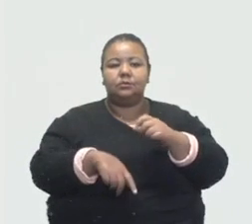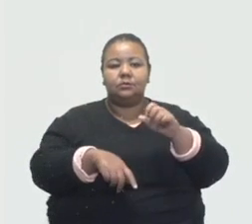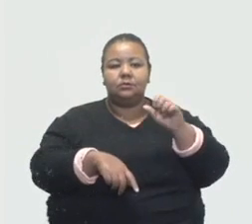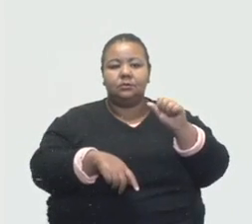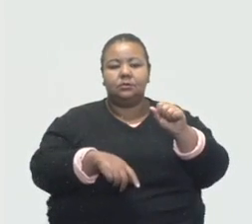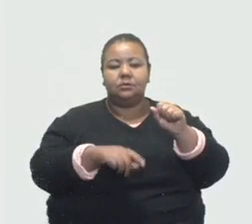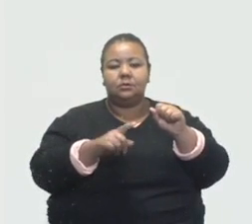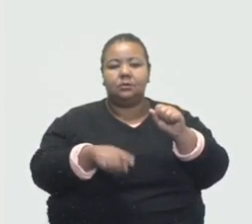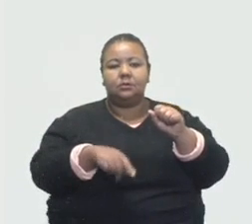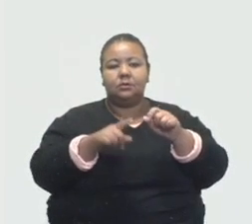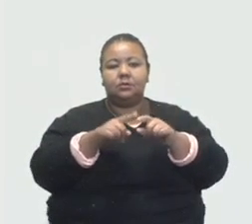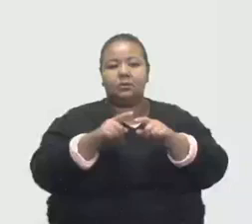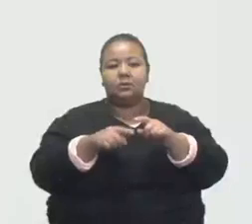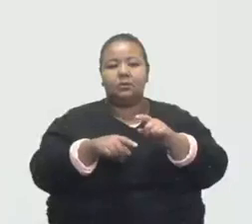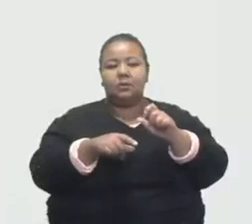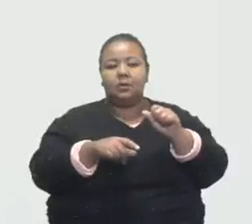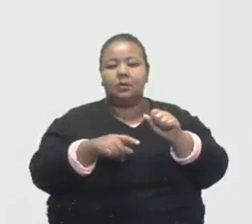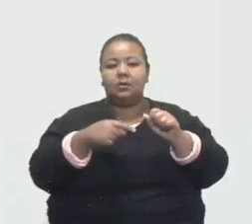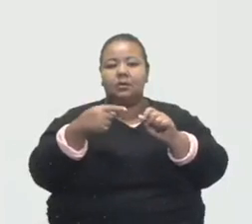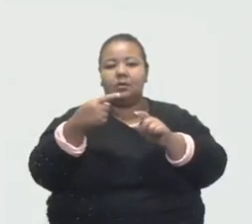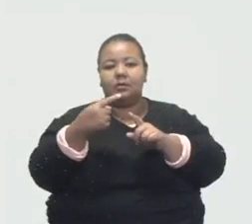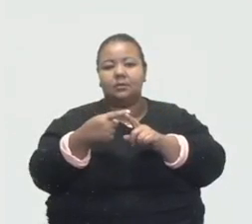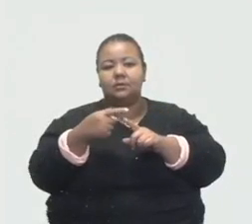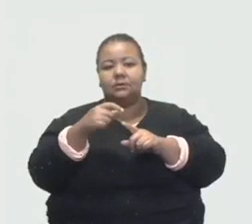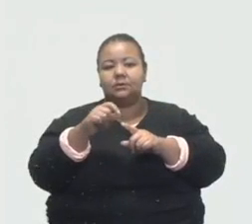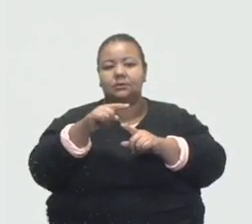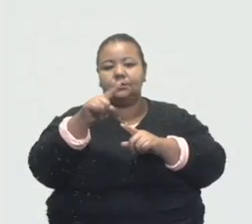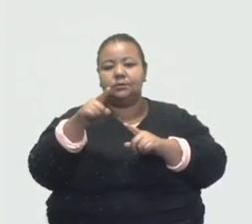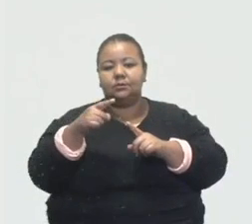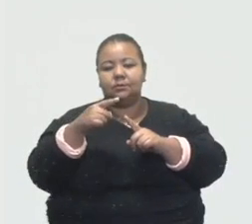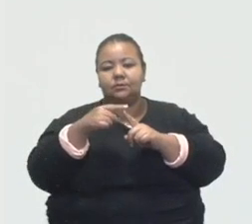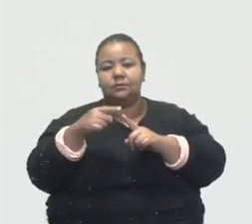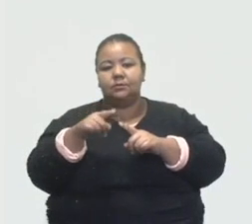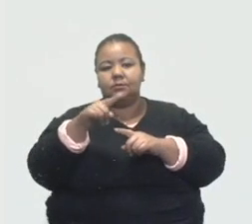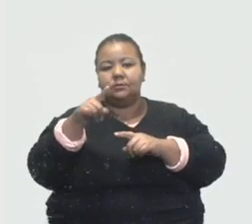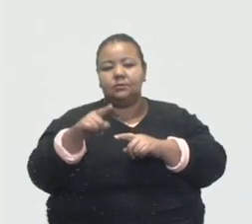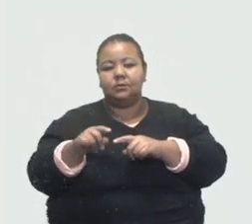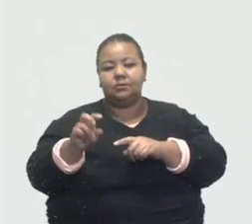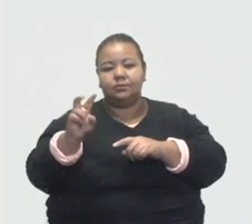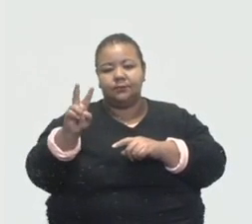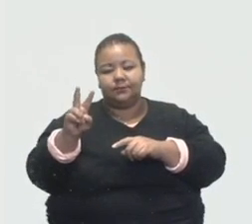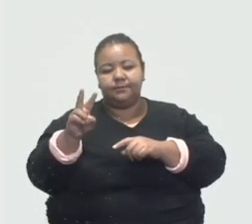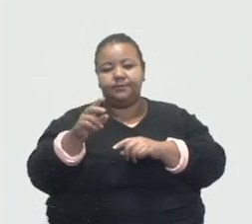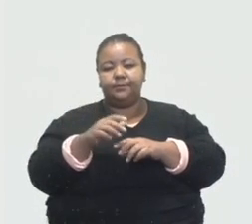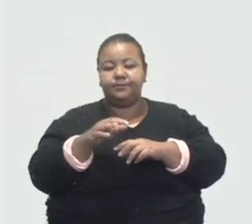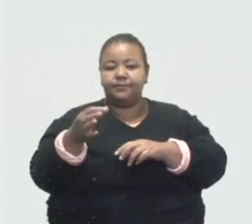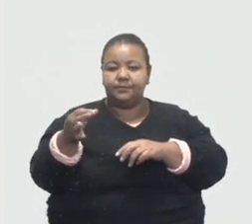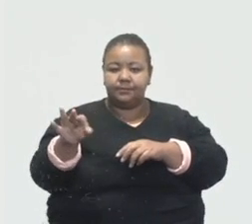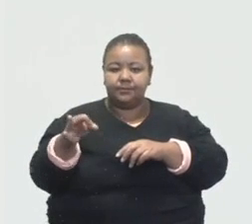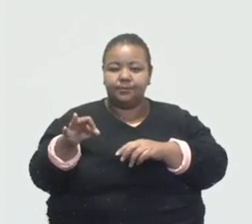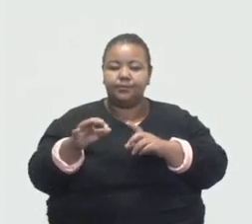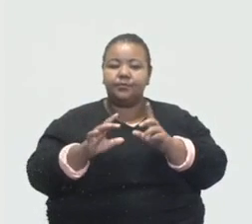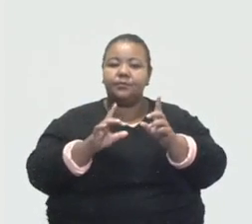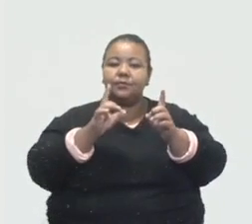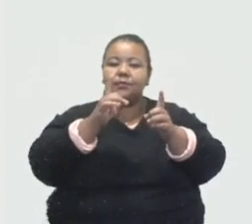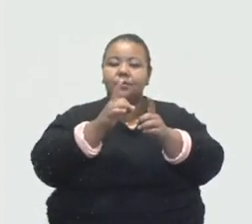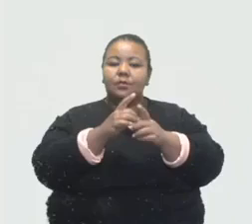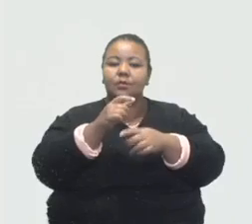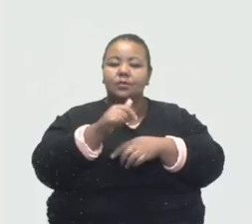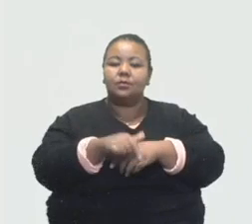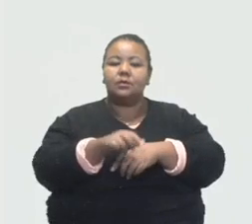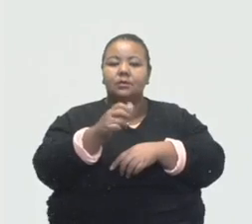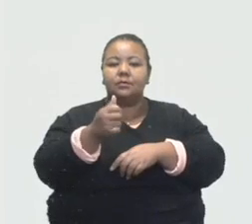alfa vezes lambda vezes o nosso autovetor V, certo? A gente vai encontrar, então,